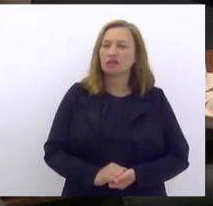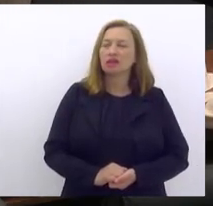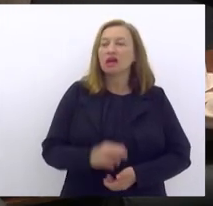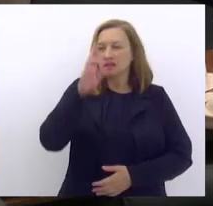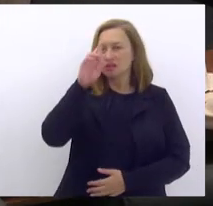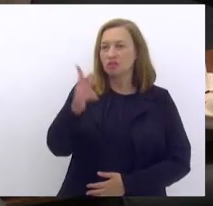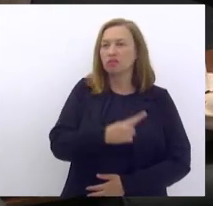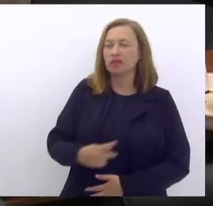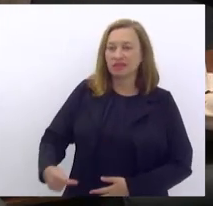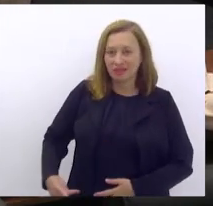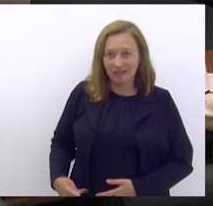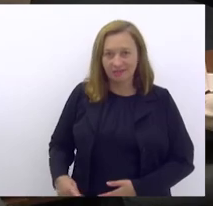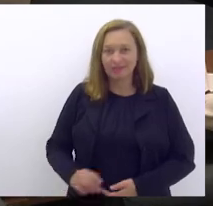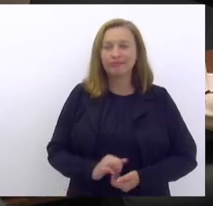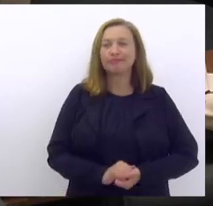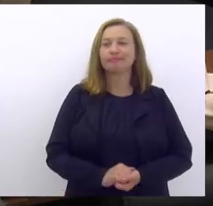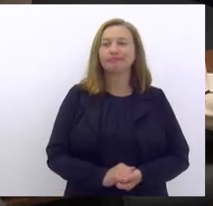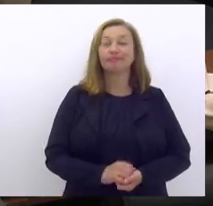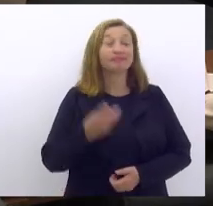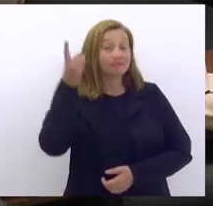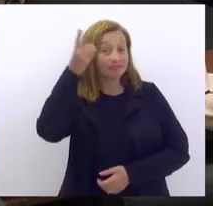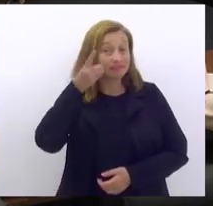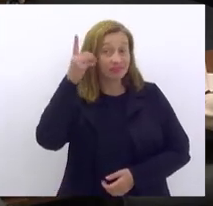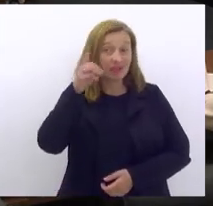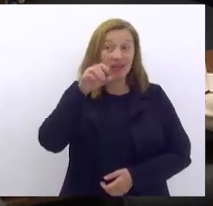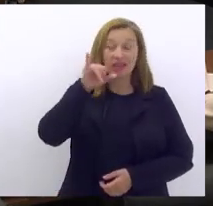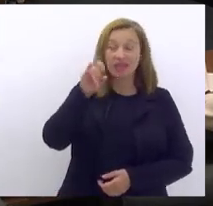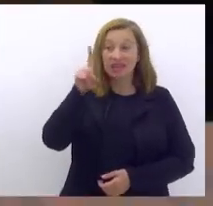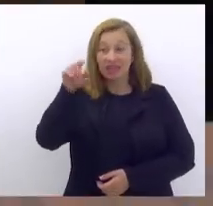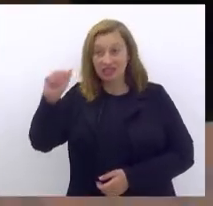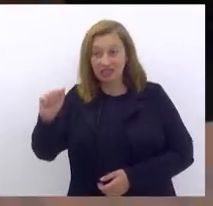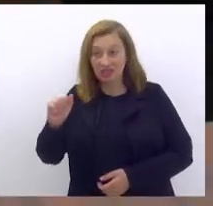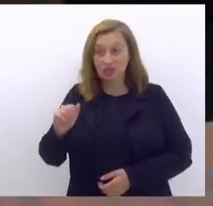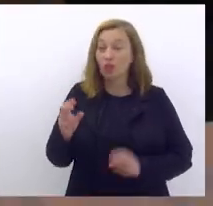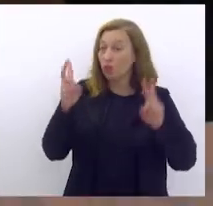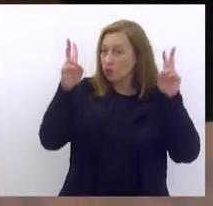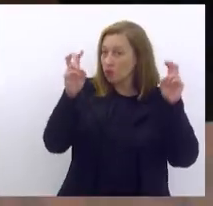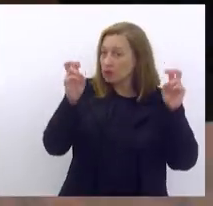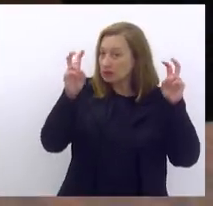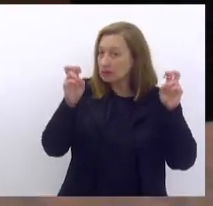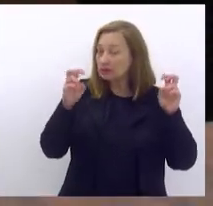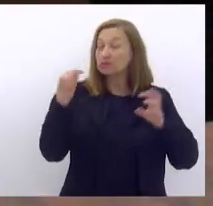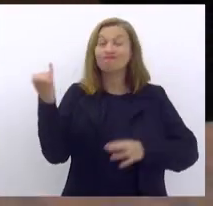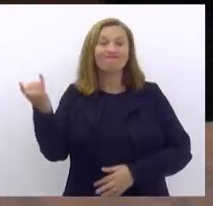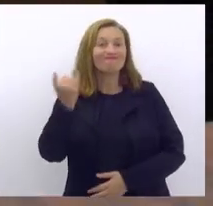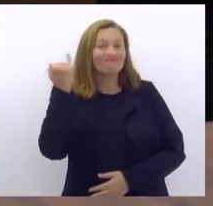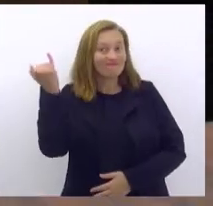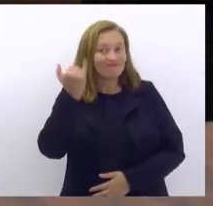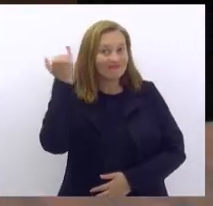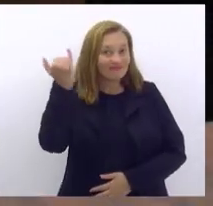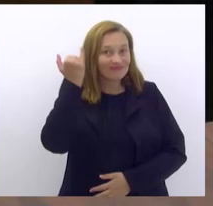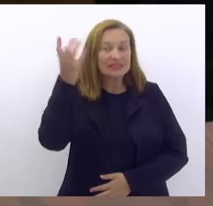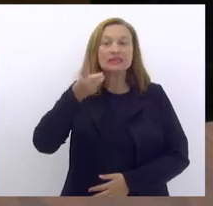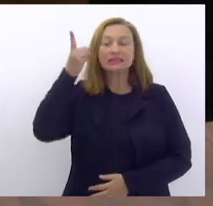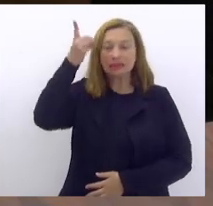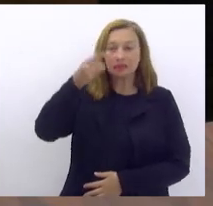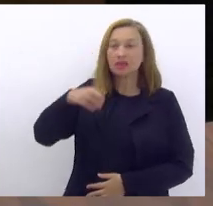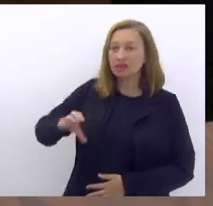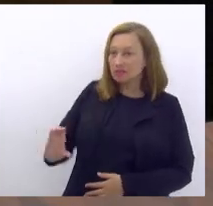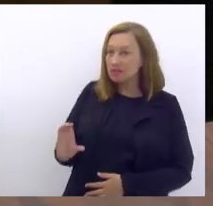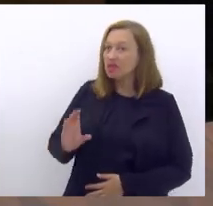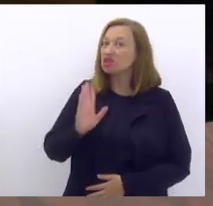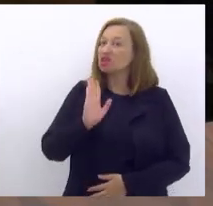Senhor presidente, deputada Índia, o assunto é de extrema relevância. Deputado Mink, que já é um